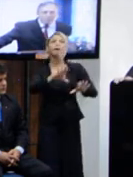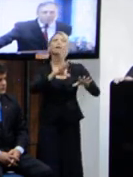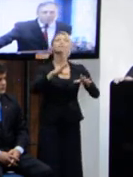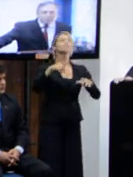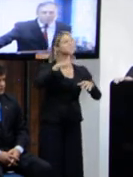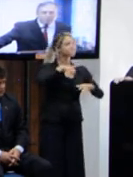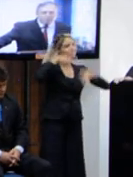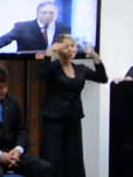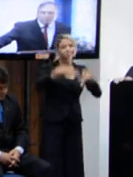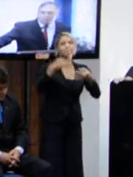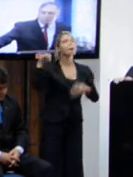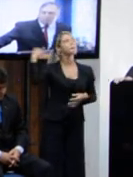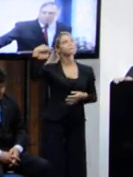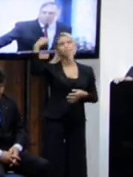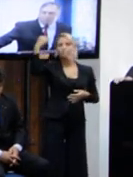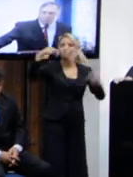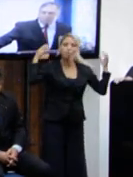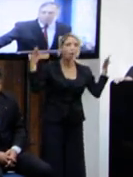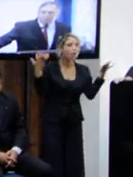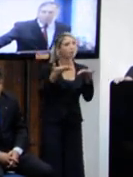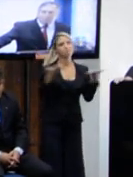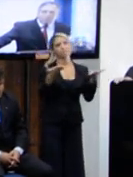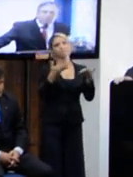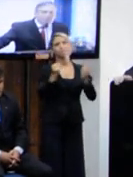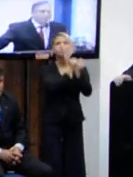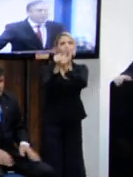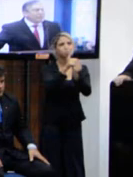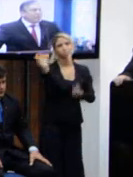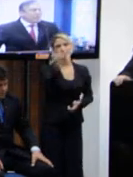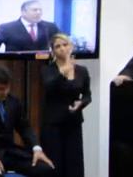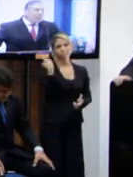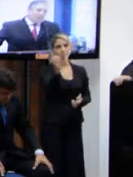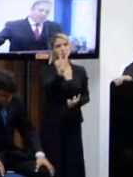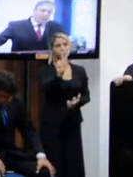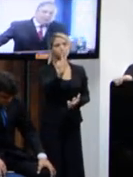importantíssimo estar aqui junto a vocês. Pois,